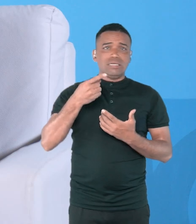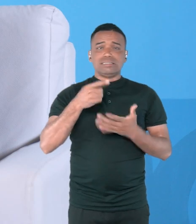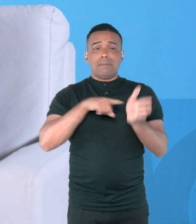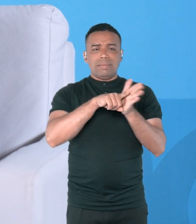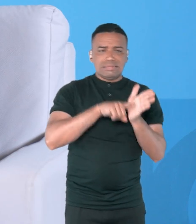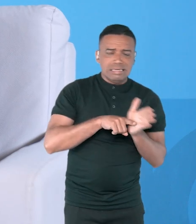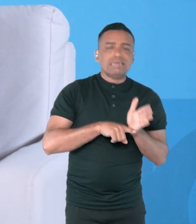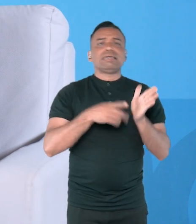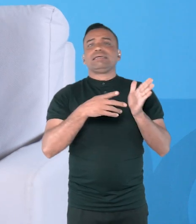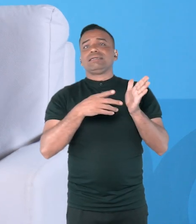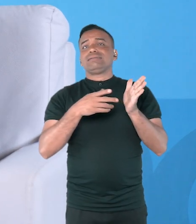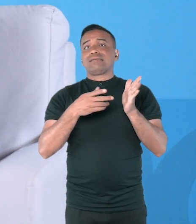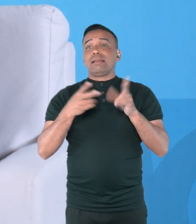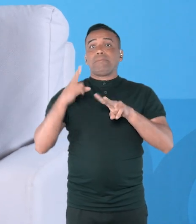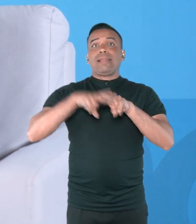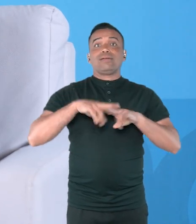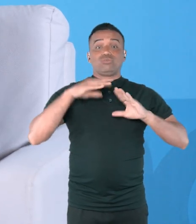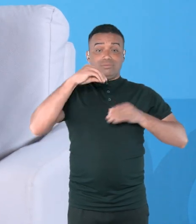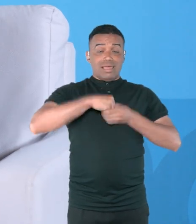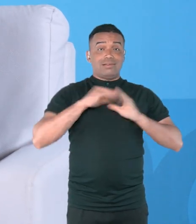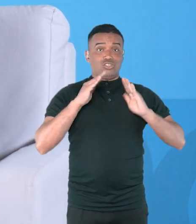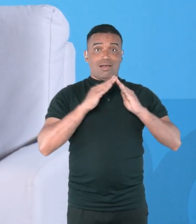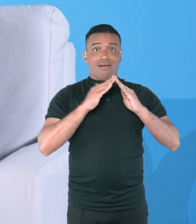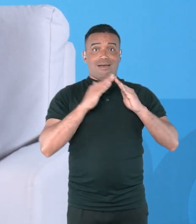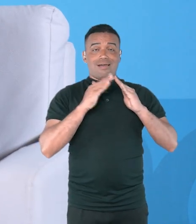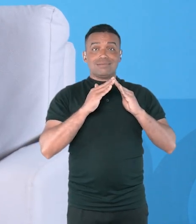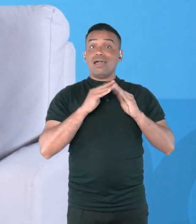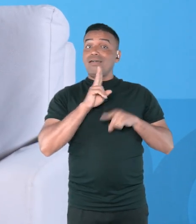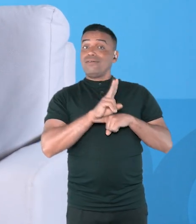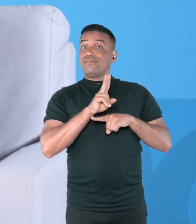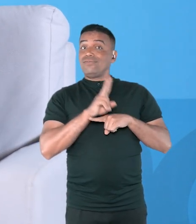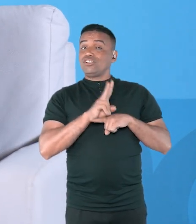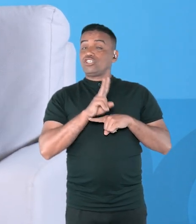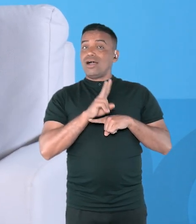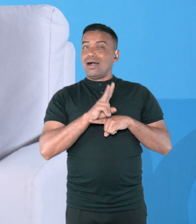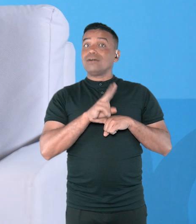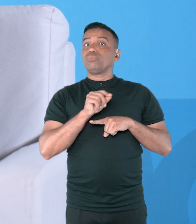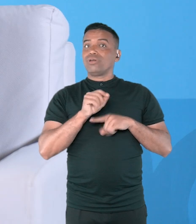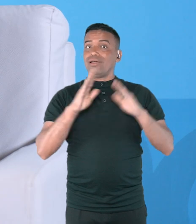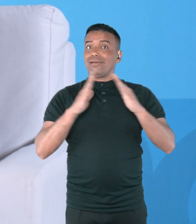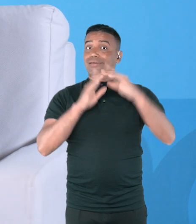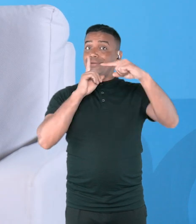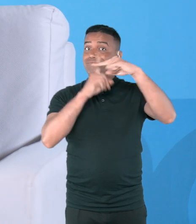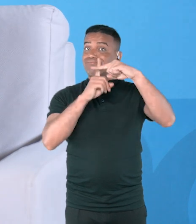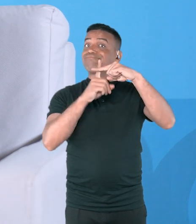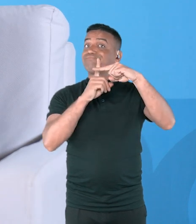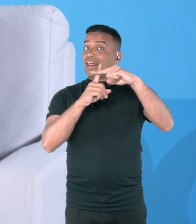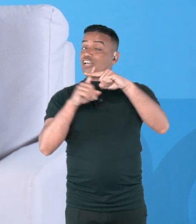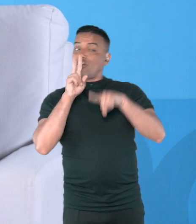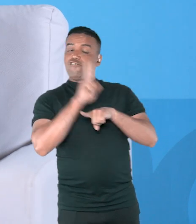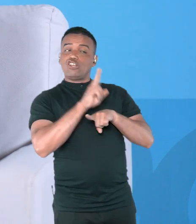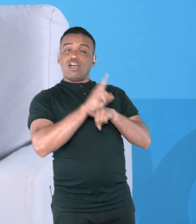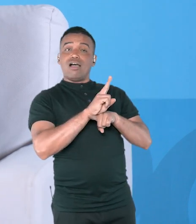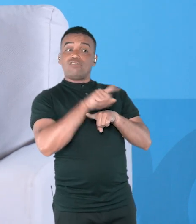depois de negar, depois em prisão domiciliar, que ele fica sendo vigiado pela Inquisição em